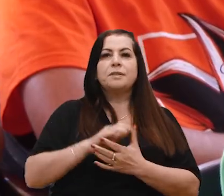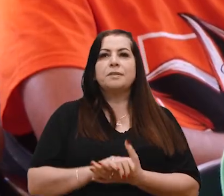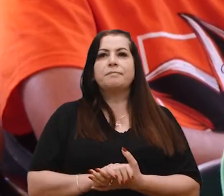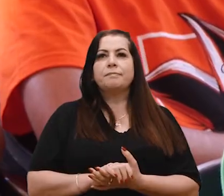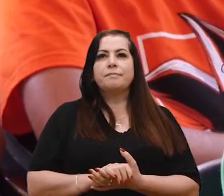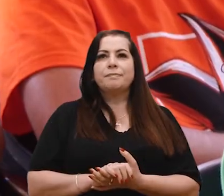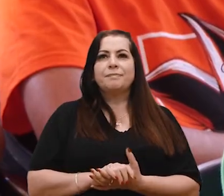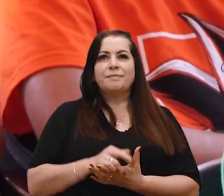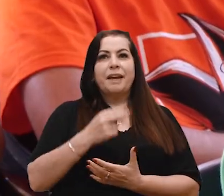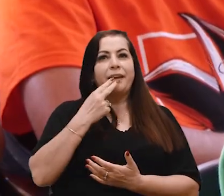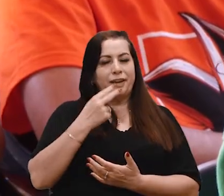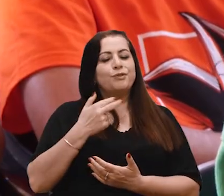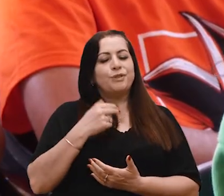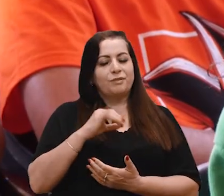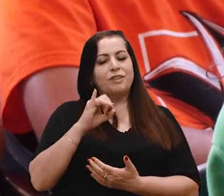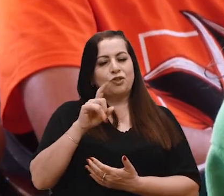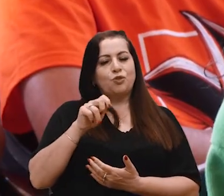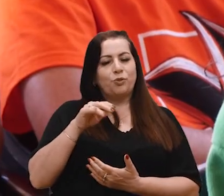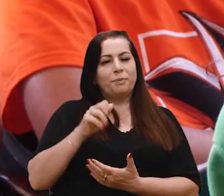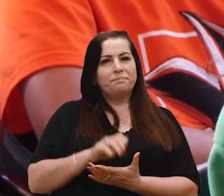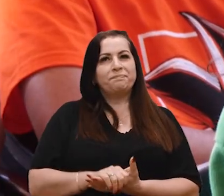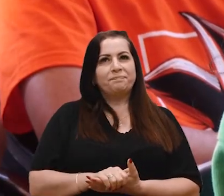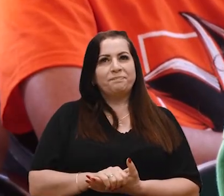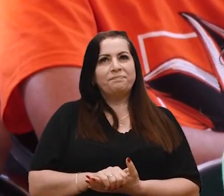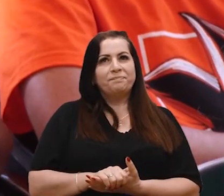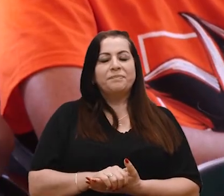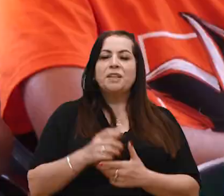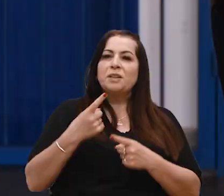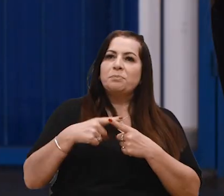é de outro país? O idioma.